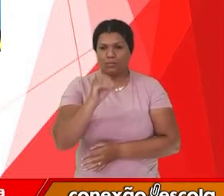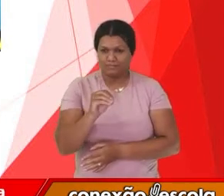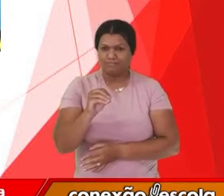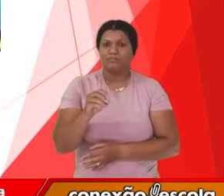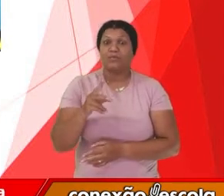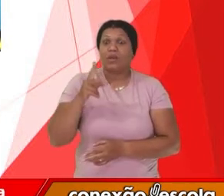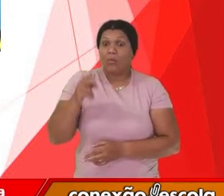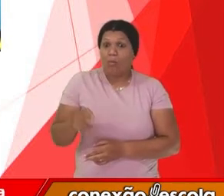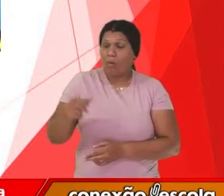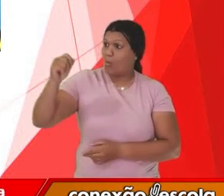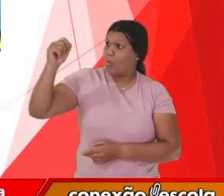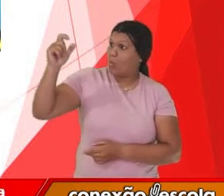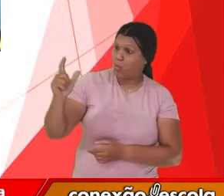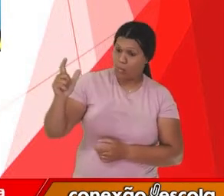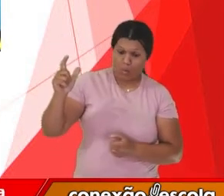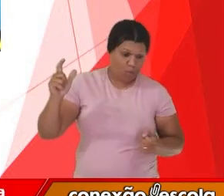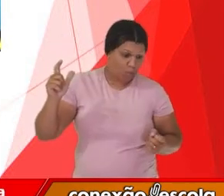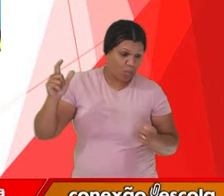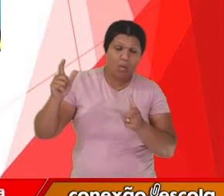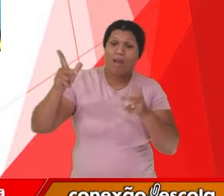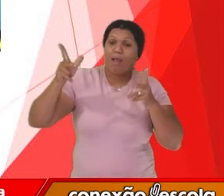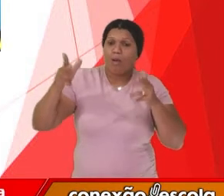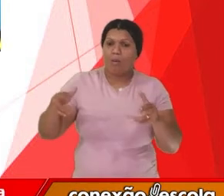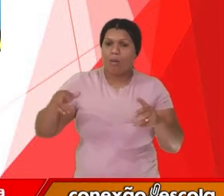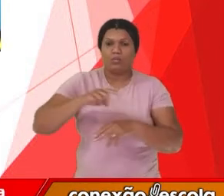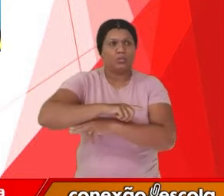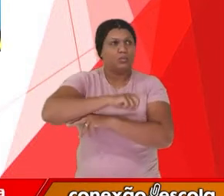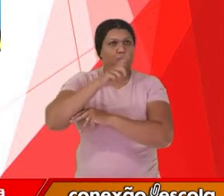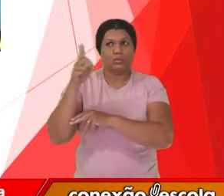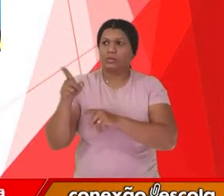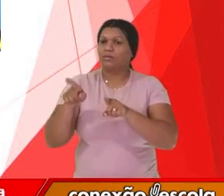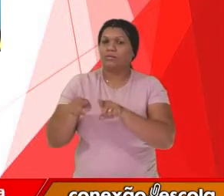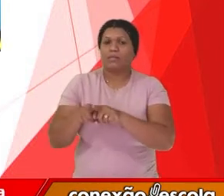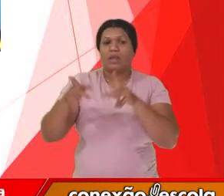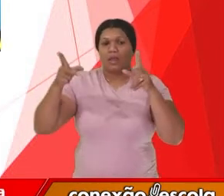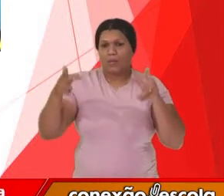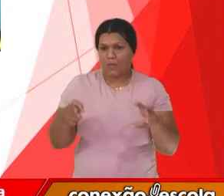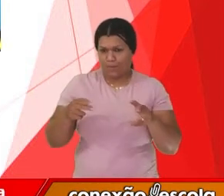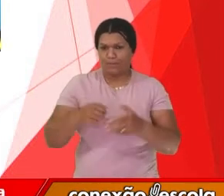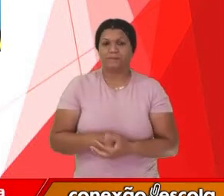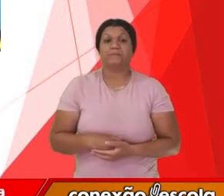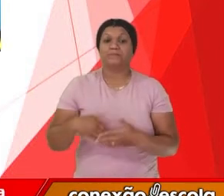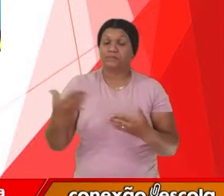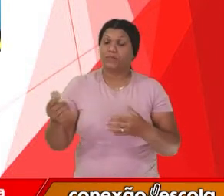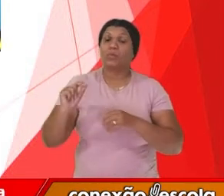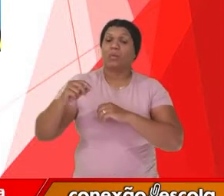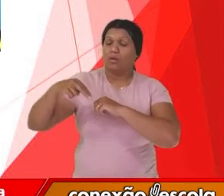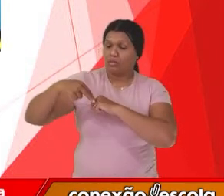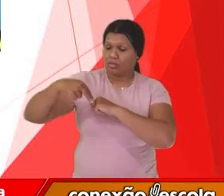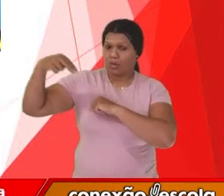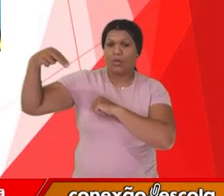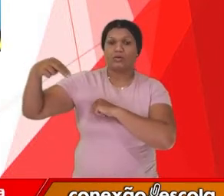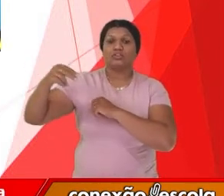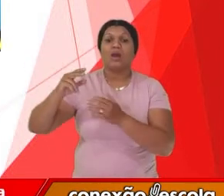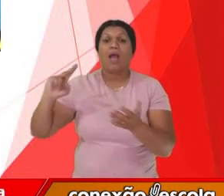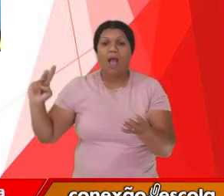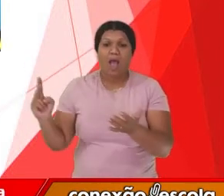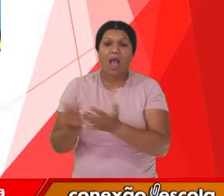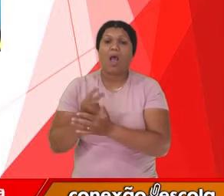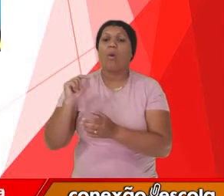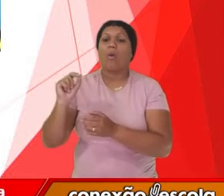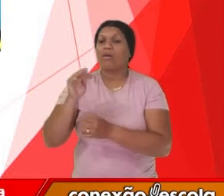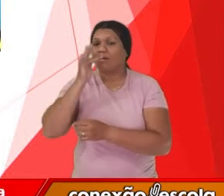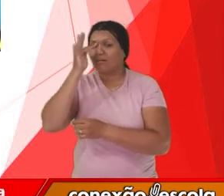luz. A noite e dia também são proporcionais. Então, nós temos no hemisfério norte a primavera